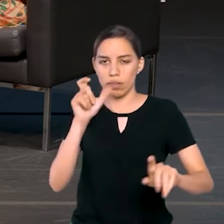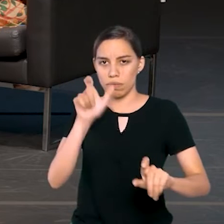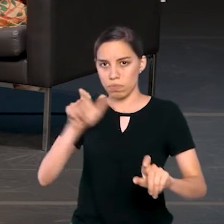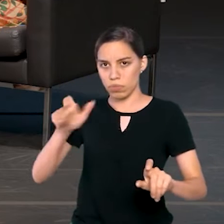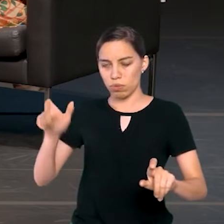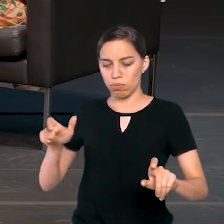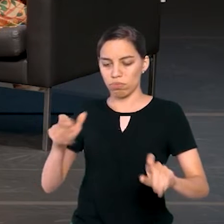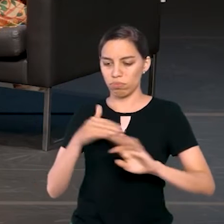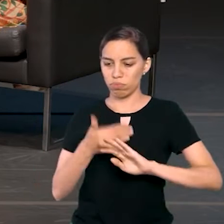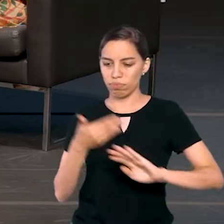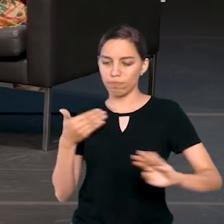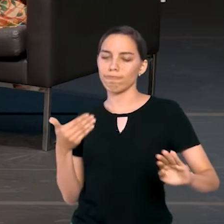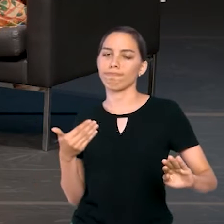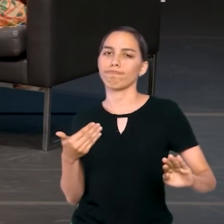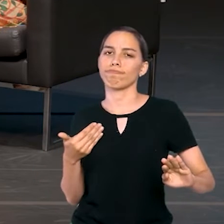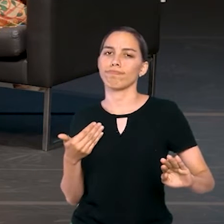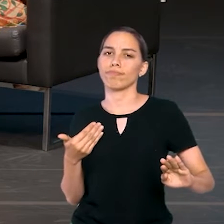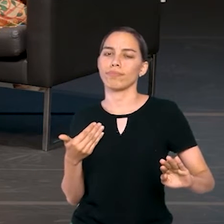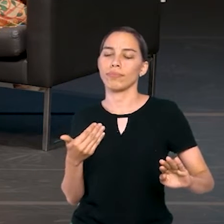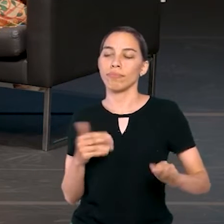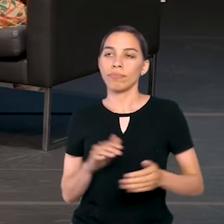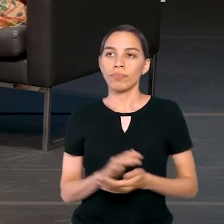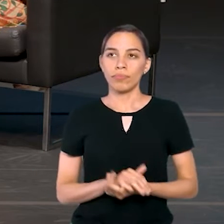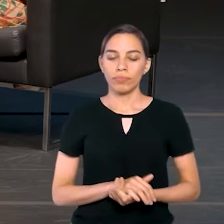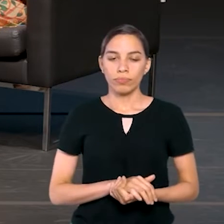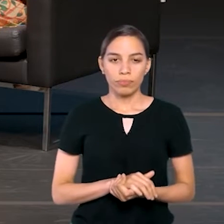outras. E